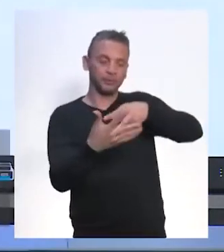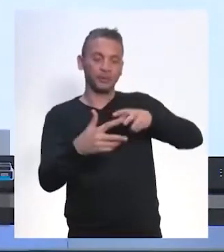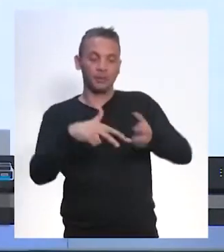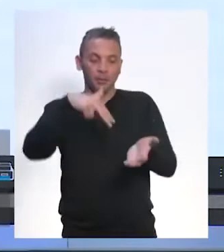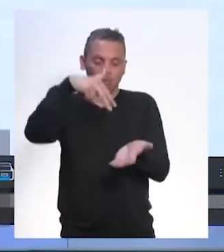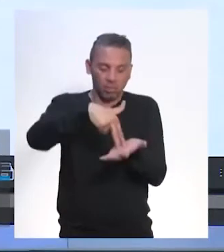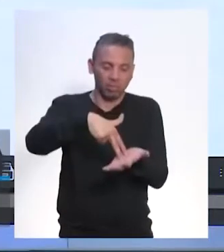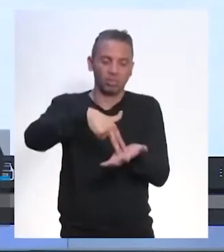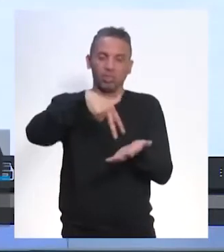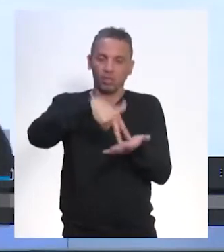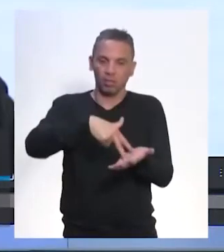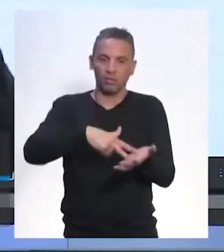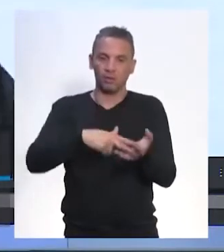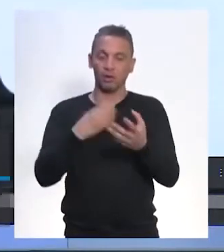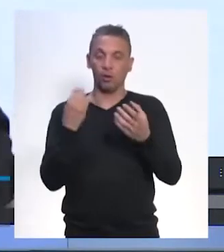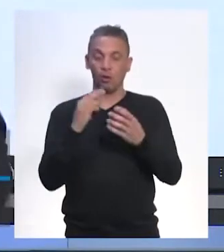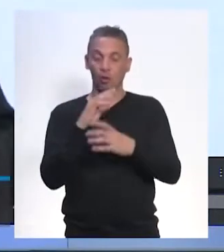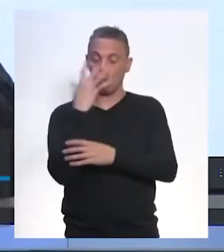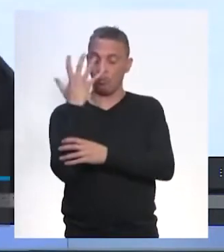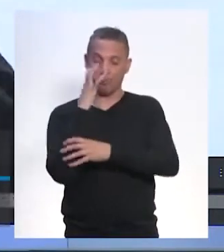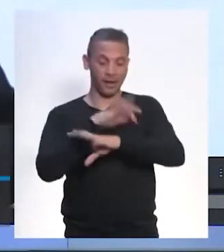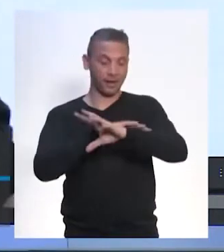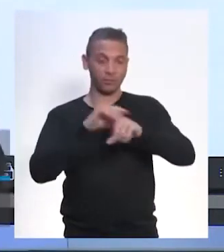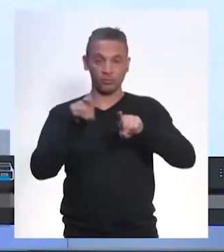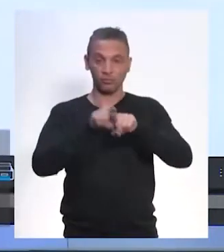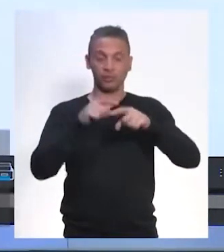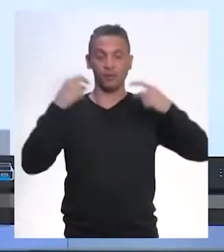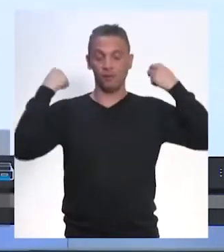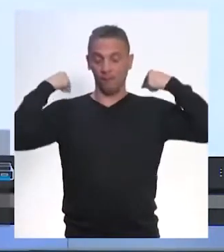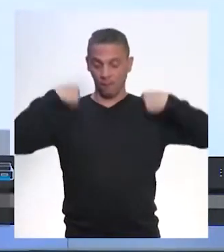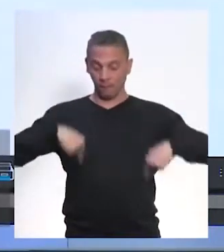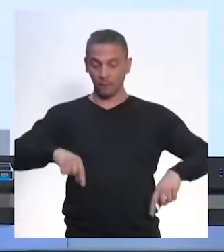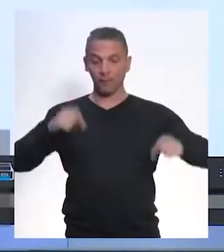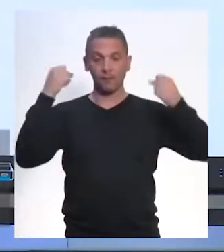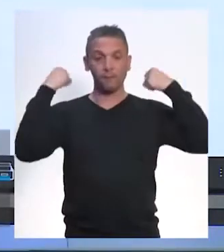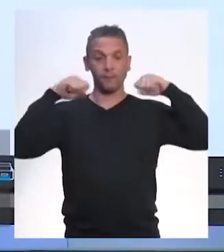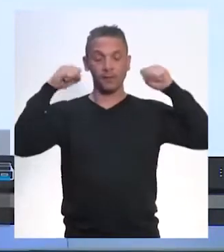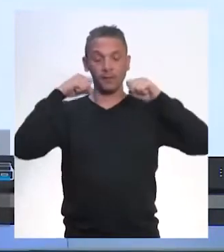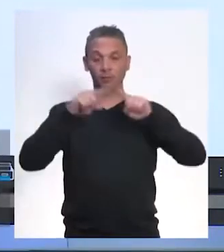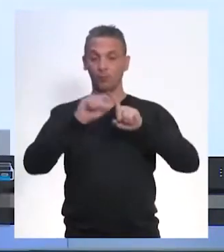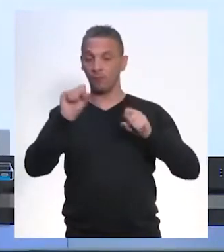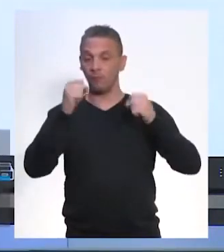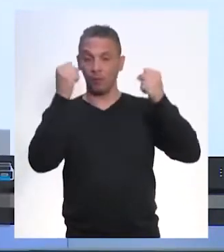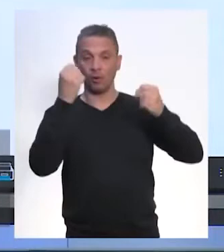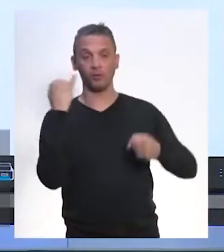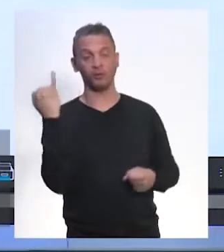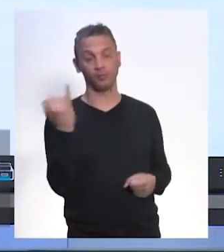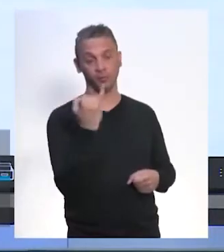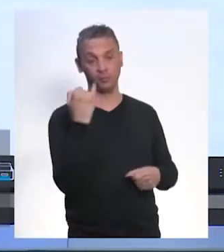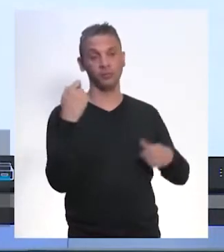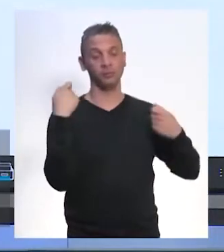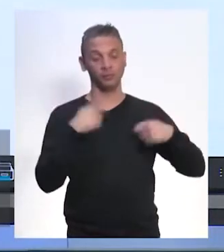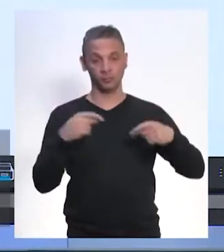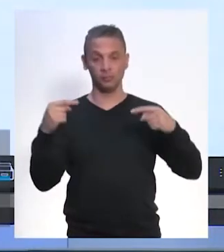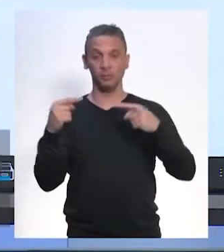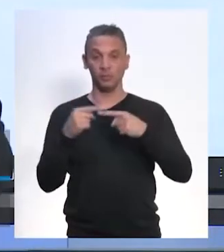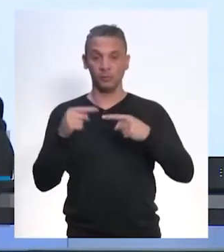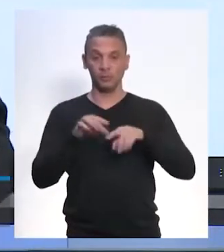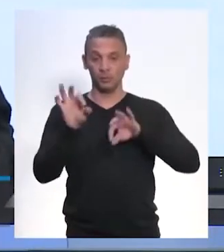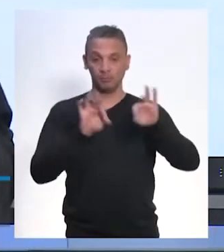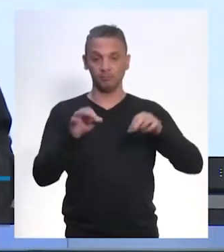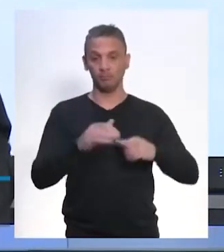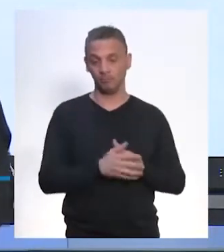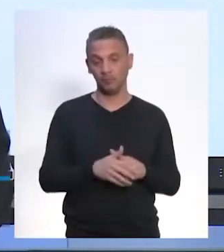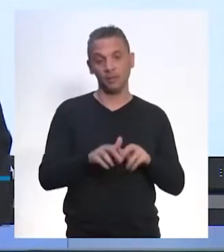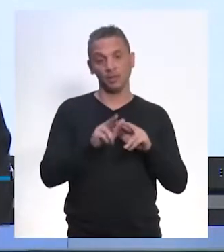no chão, impacto de braço, o tônus físico, né? A força que é exigida é muito maior do que de uma dança